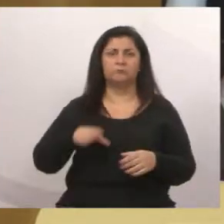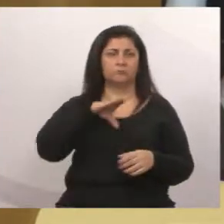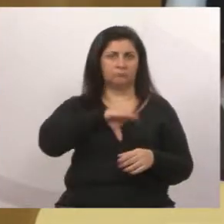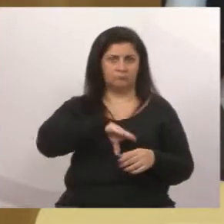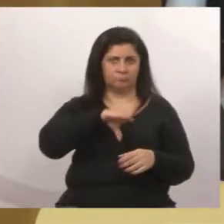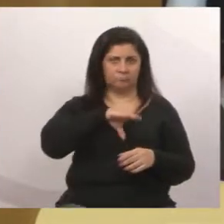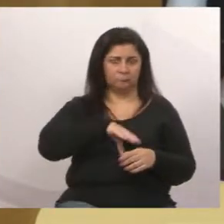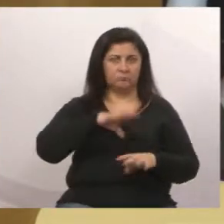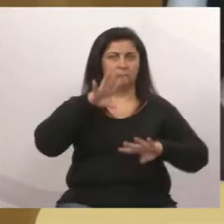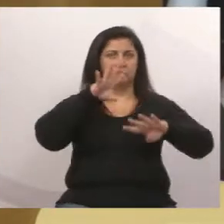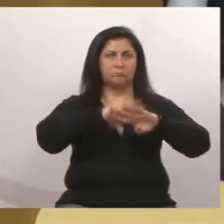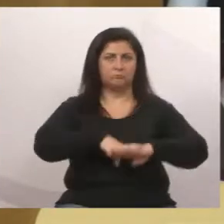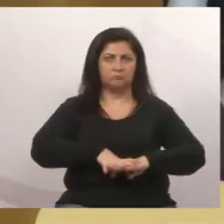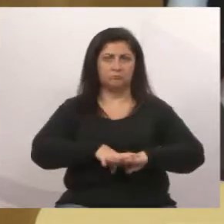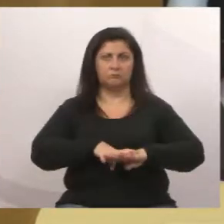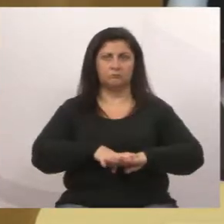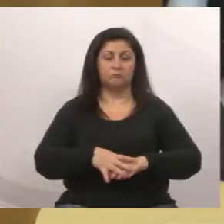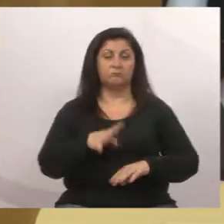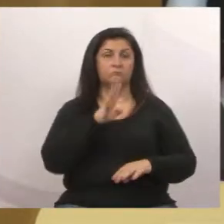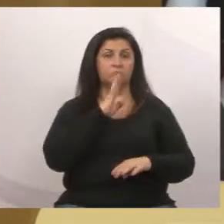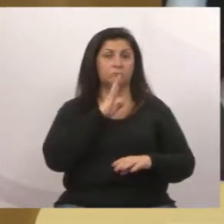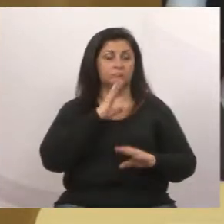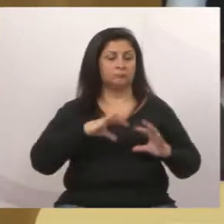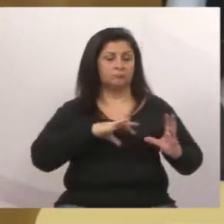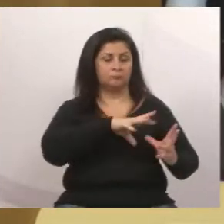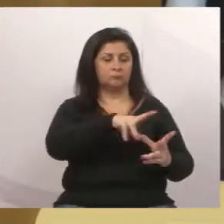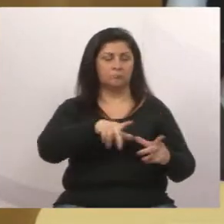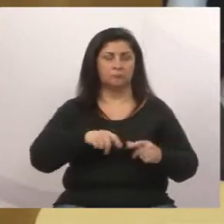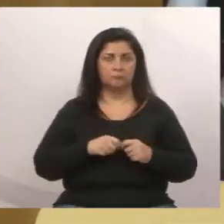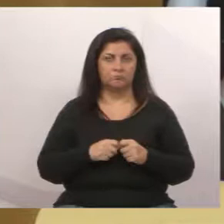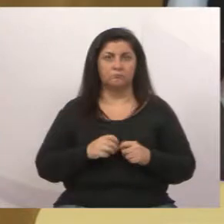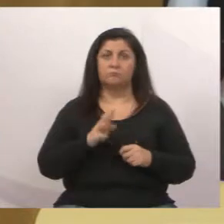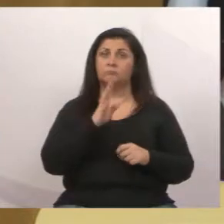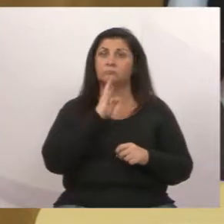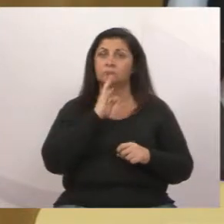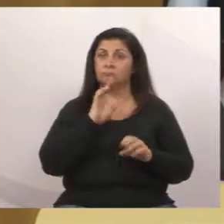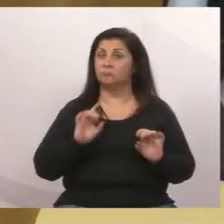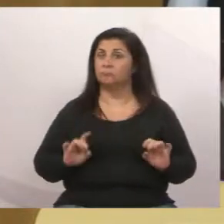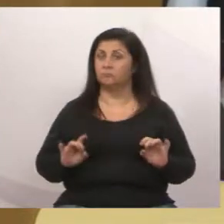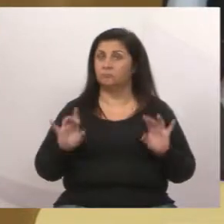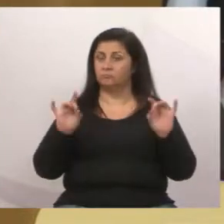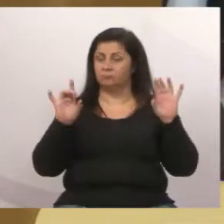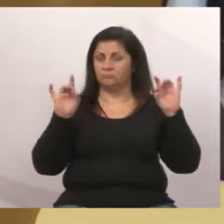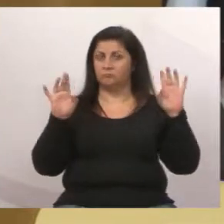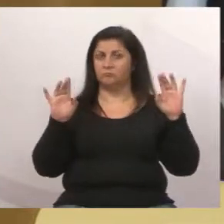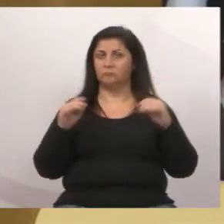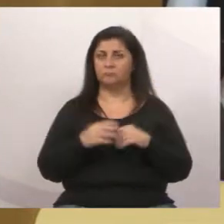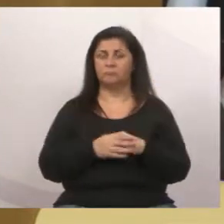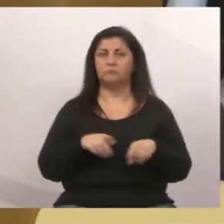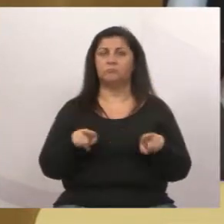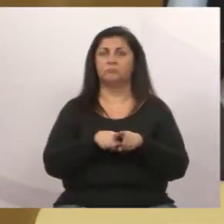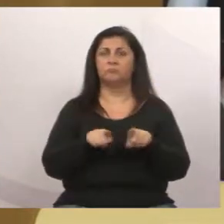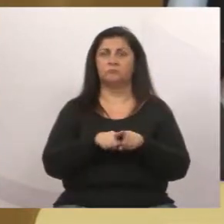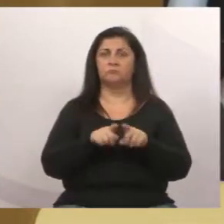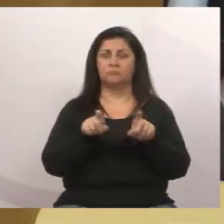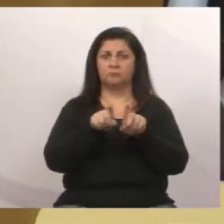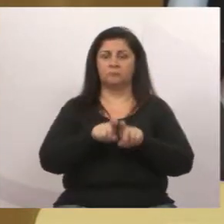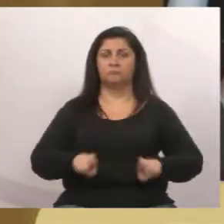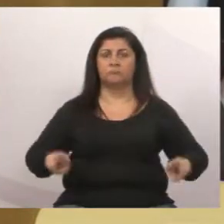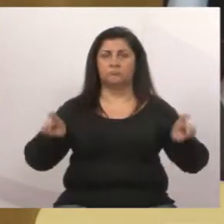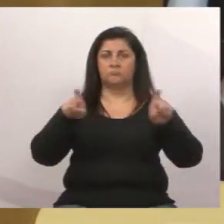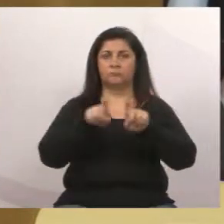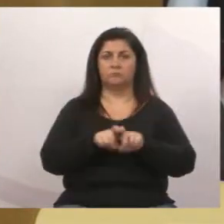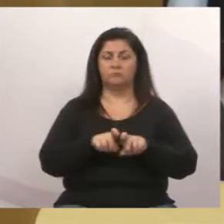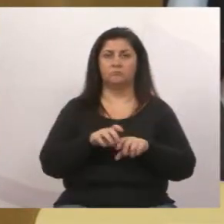portuguesa, matemática, conhecimentos gerais, conhecimentos específicos e informática,